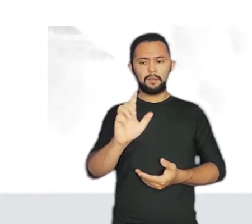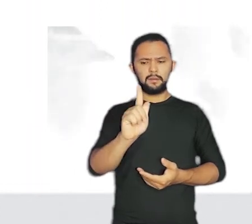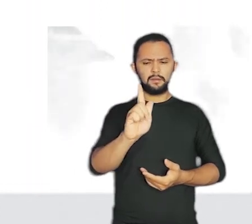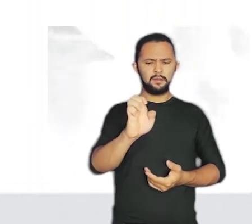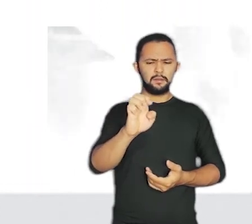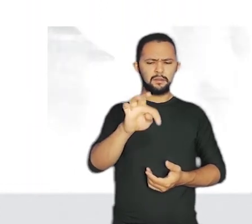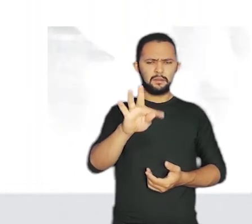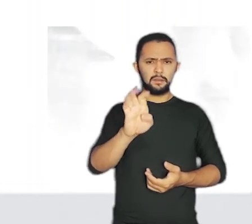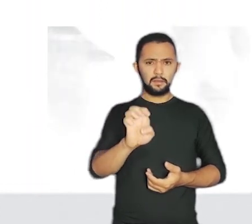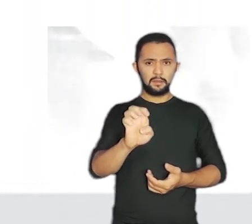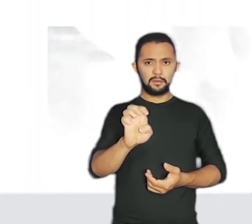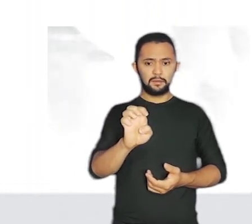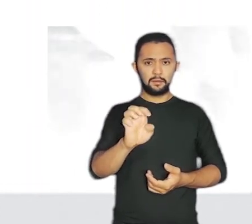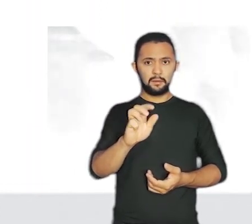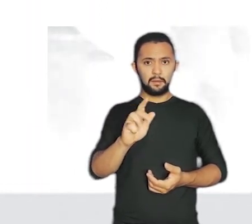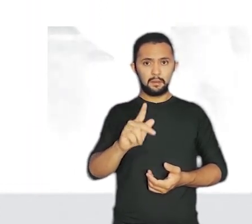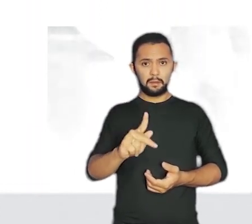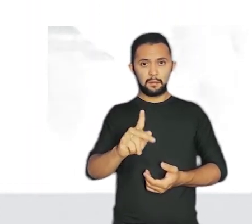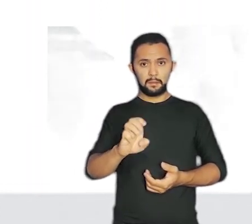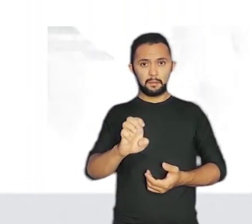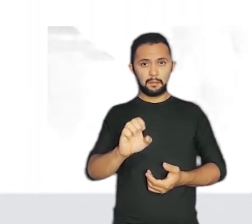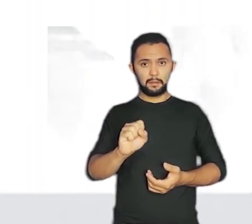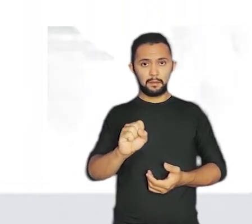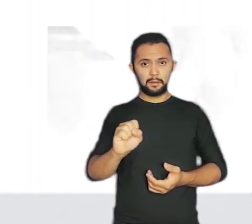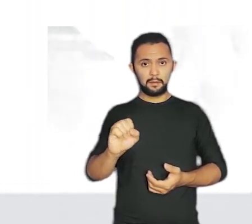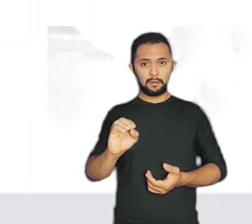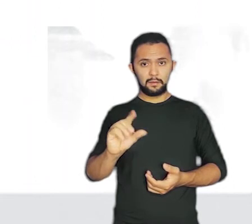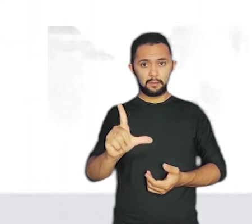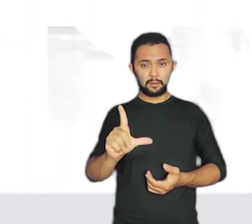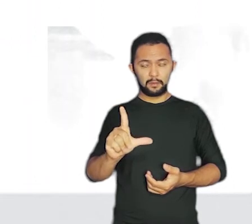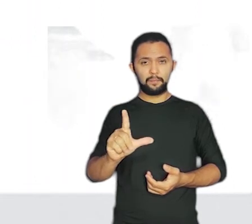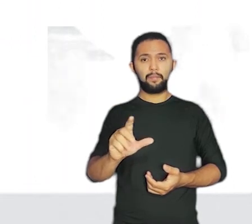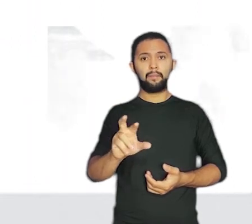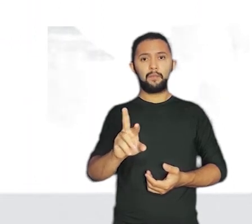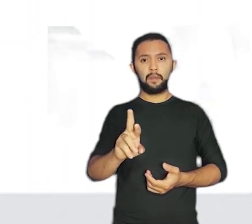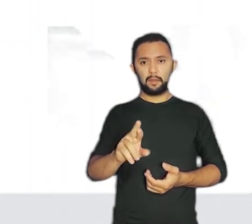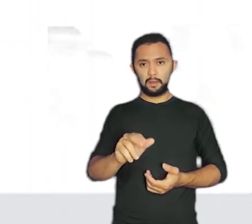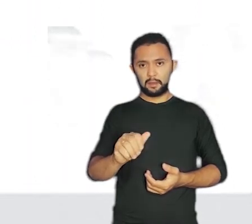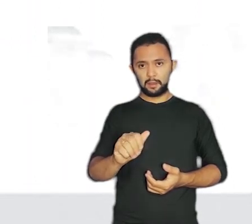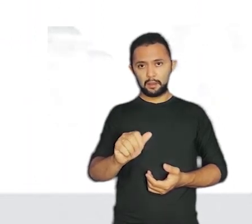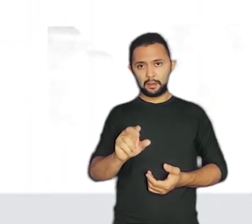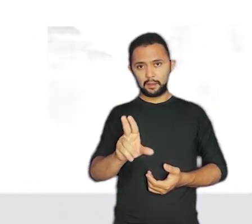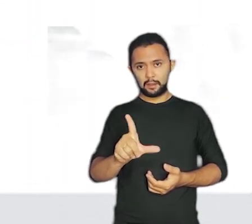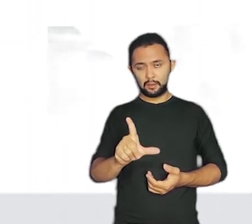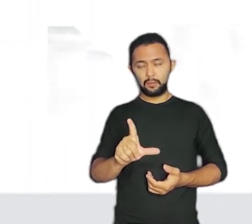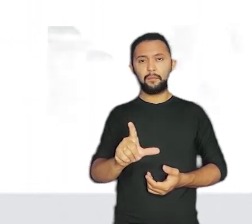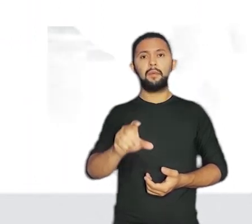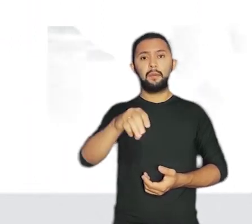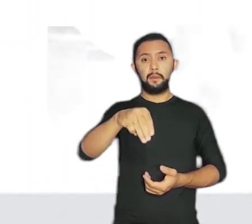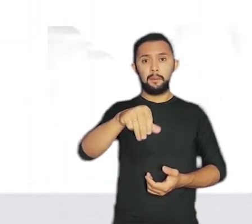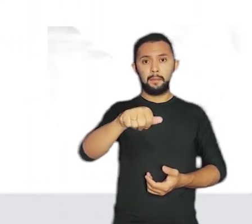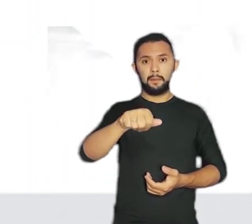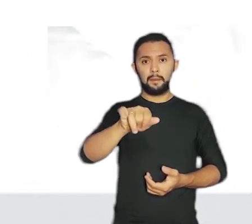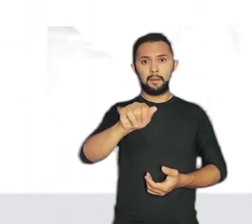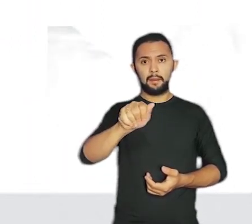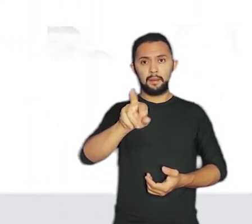Maiara e Raul, vocês notam que está sendo chamada a atenção desses povos, né? da gente, do pessoal, da Maiara e do Raul. E a